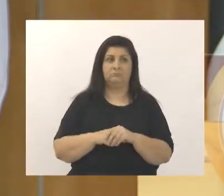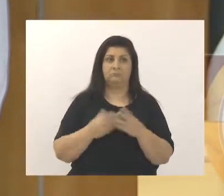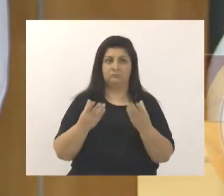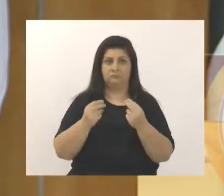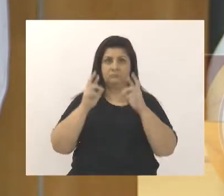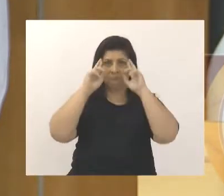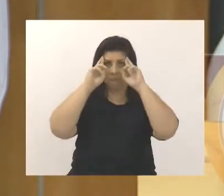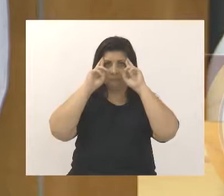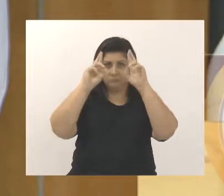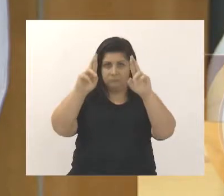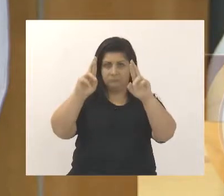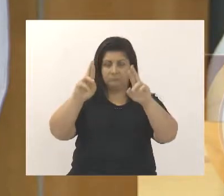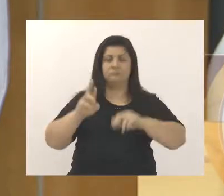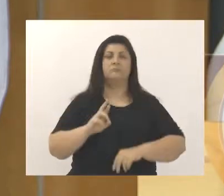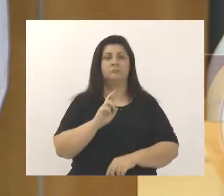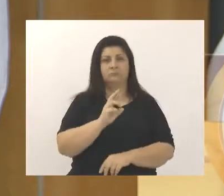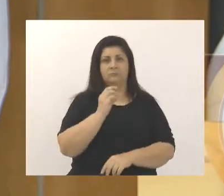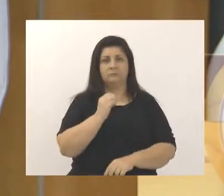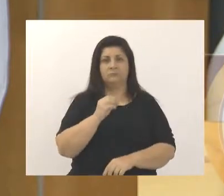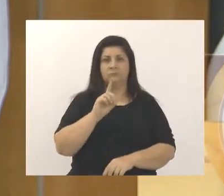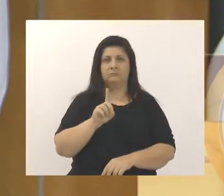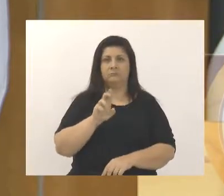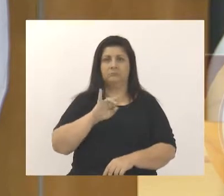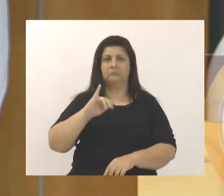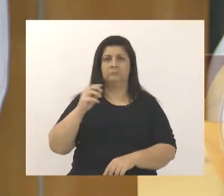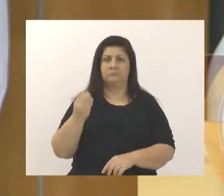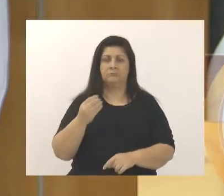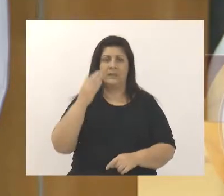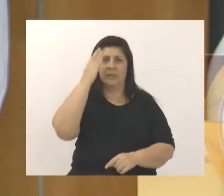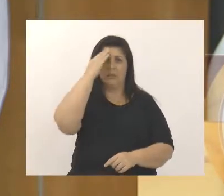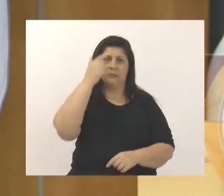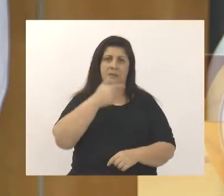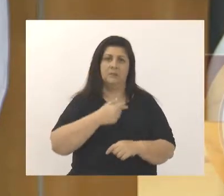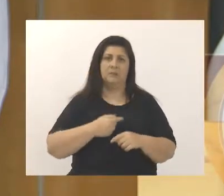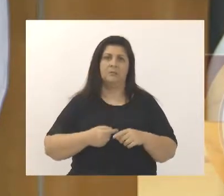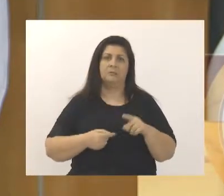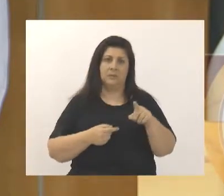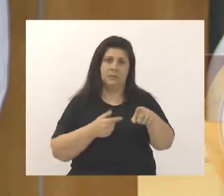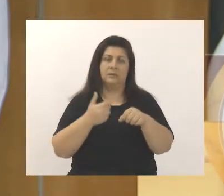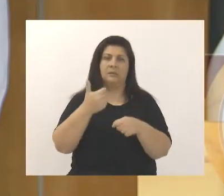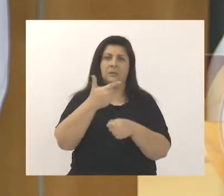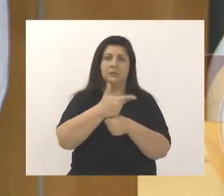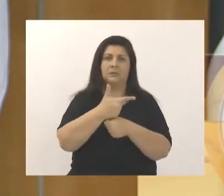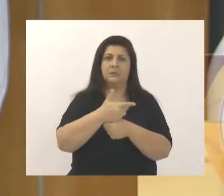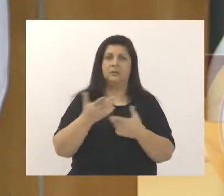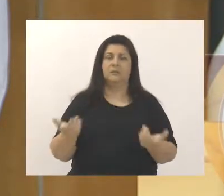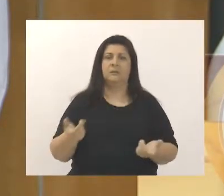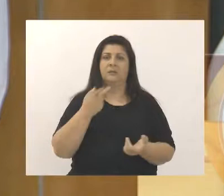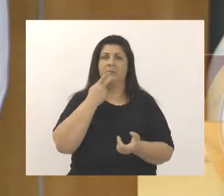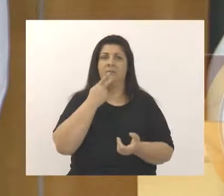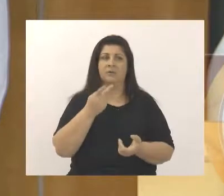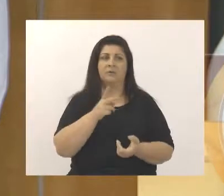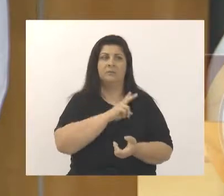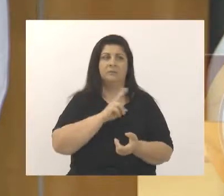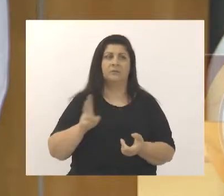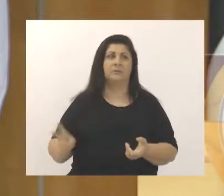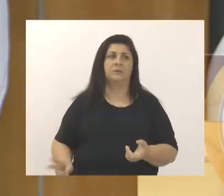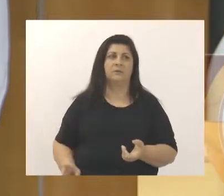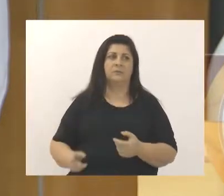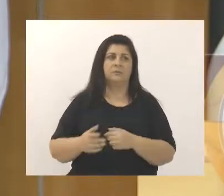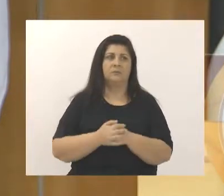respeito ao vereador Rodrigo Salomão, a gente sabe que ele é líder do governo, eu acho que é um pouco antiético do vereador aqui